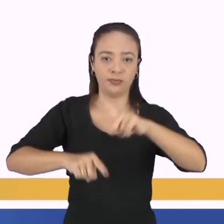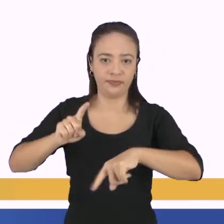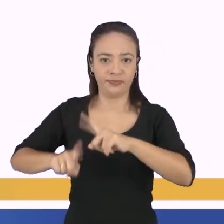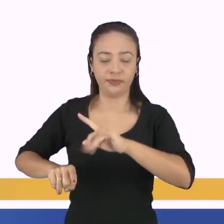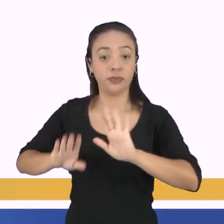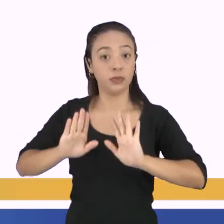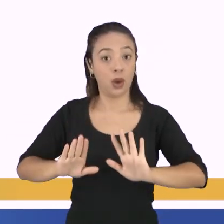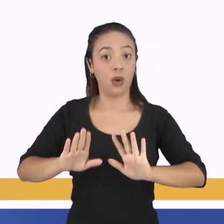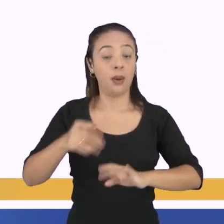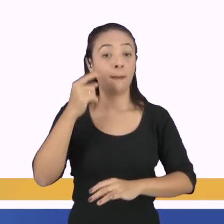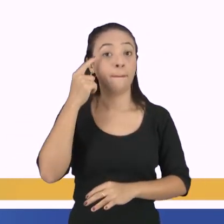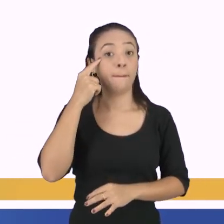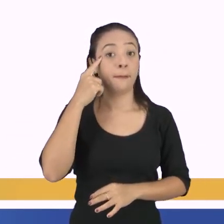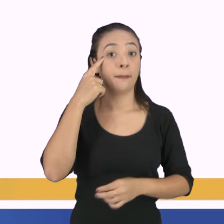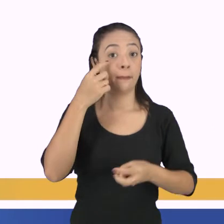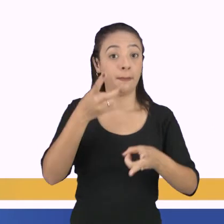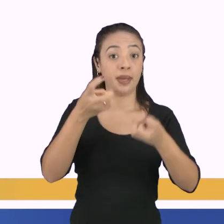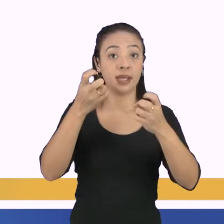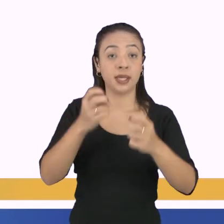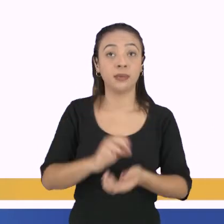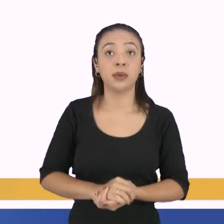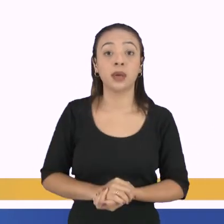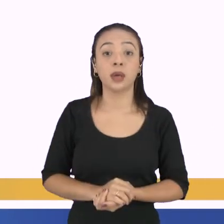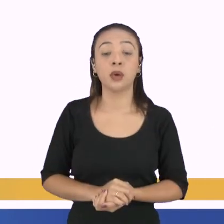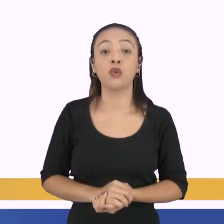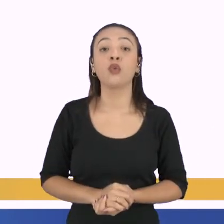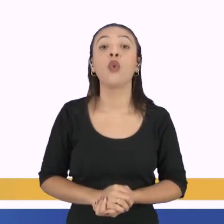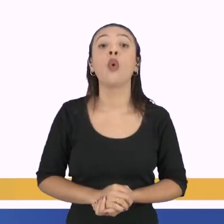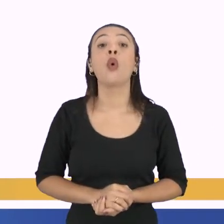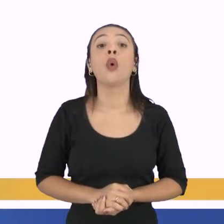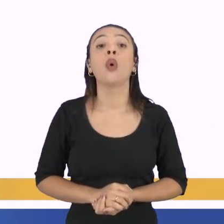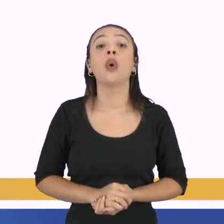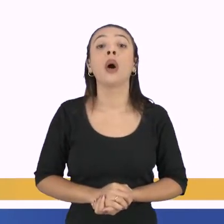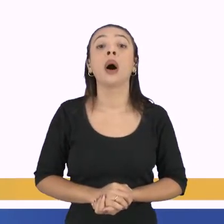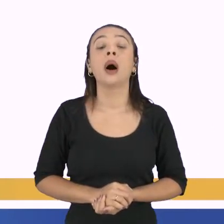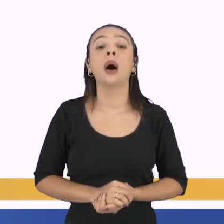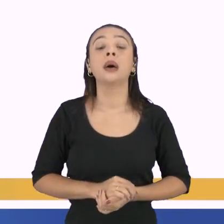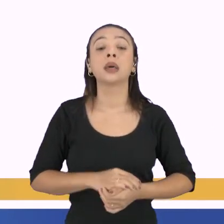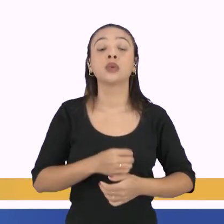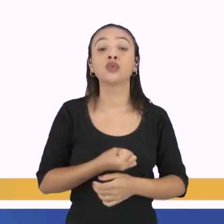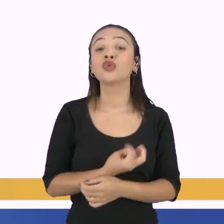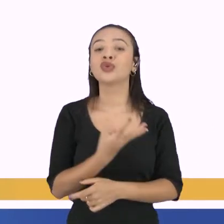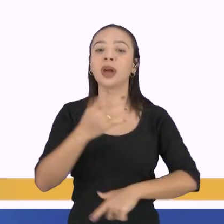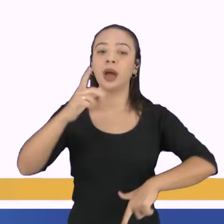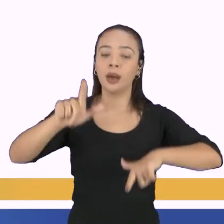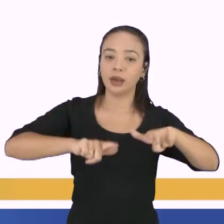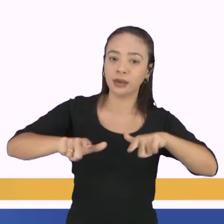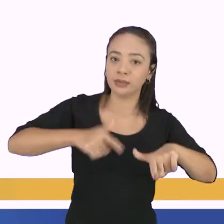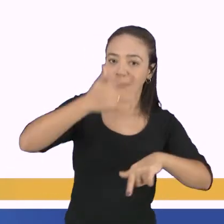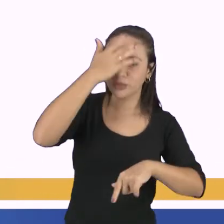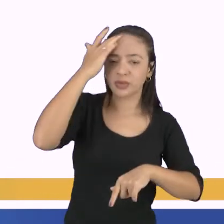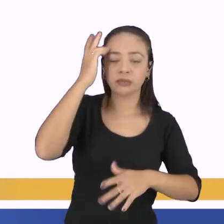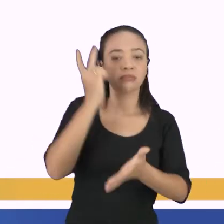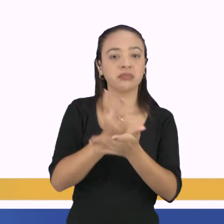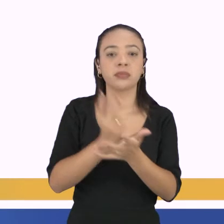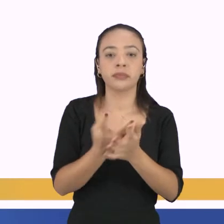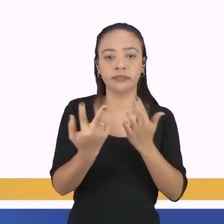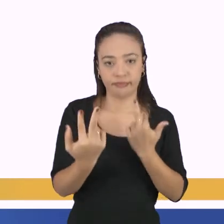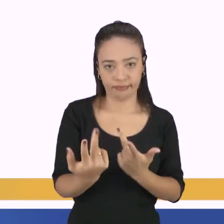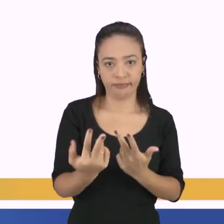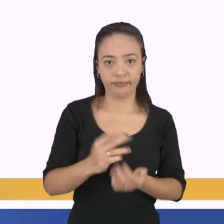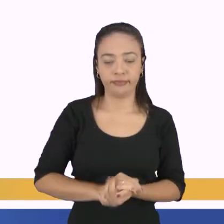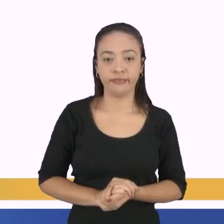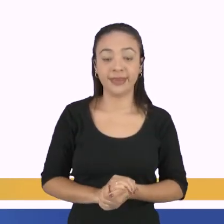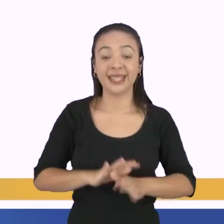problema deixa claro que a quantidade de funcionários vai se manter constante. Então preste bem atenção. Se eu